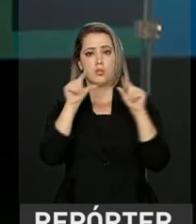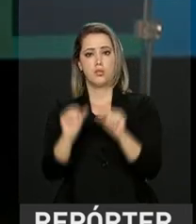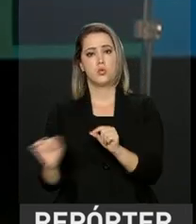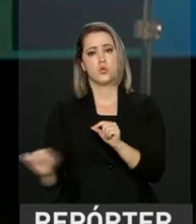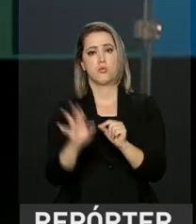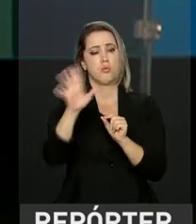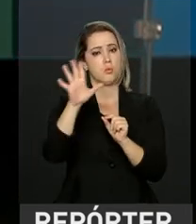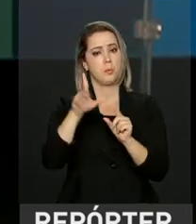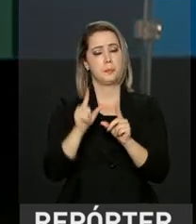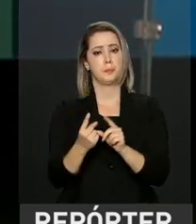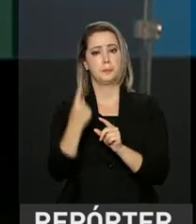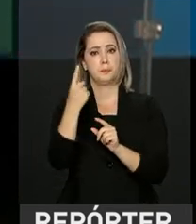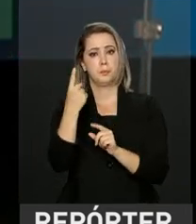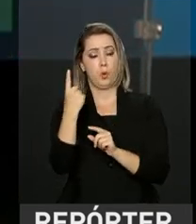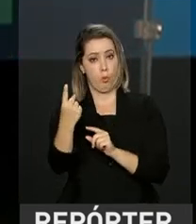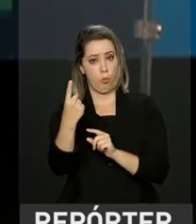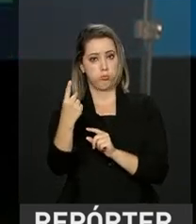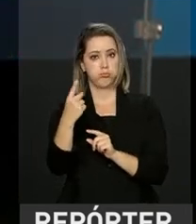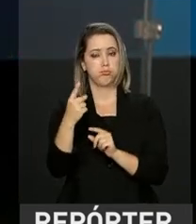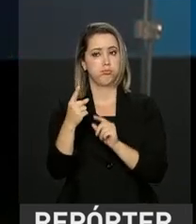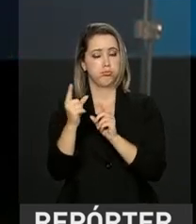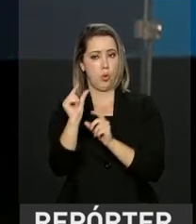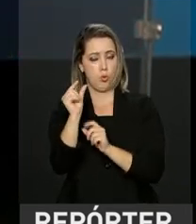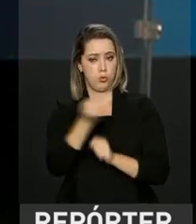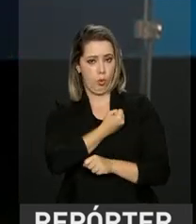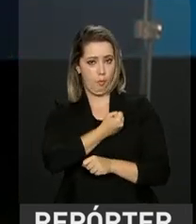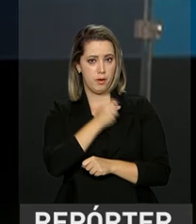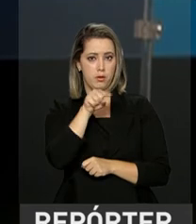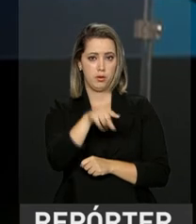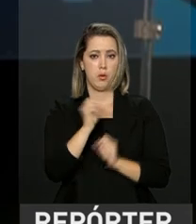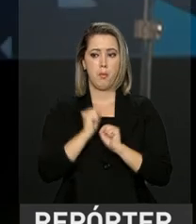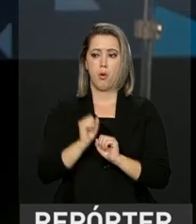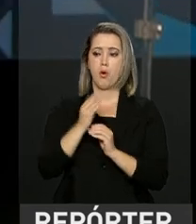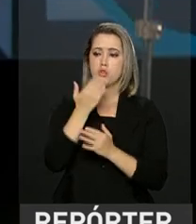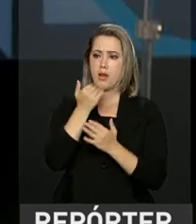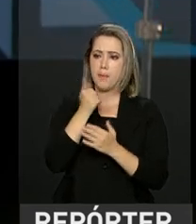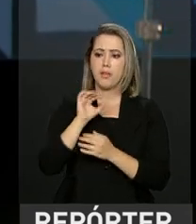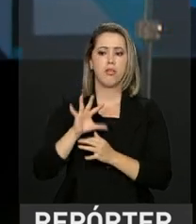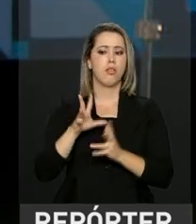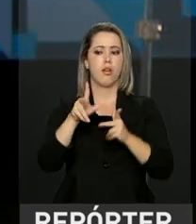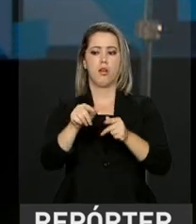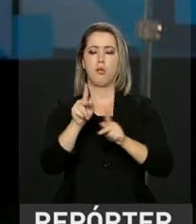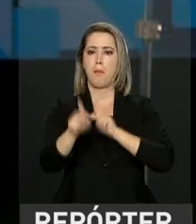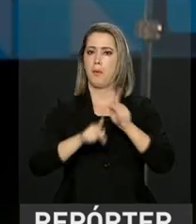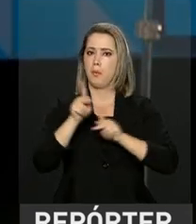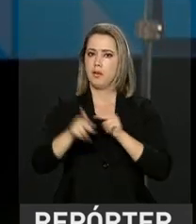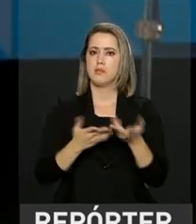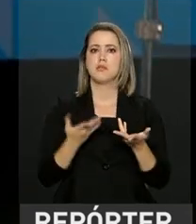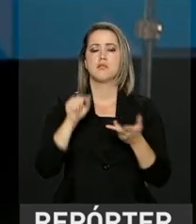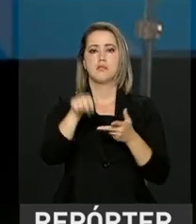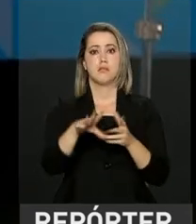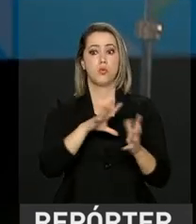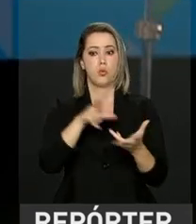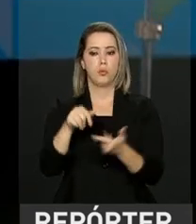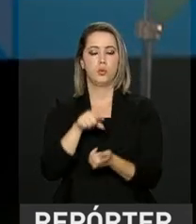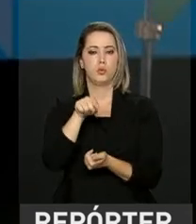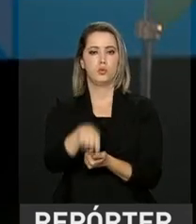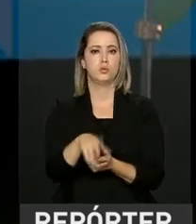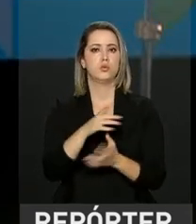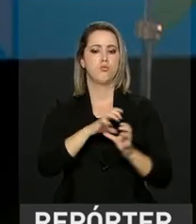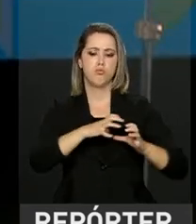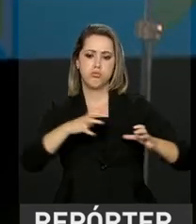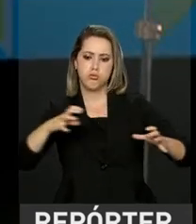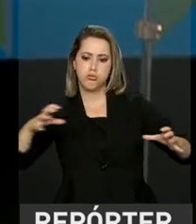inflação a um dígito mas um país capaz de alimentar a sua página do planeta país como a enorme